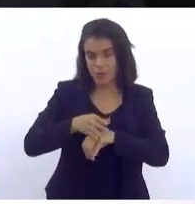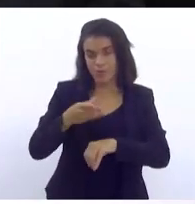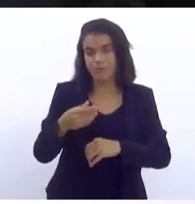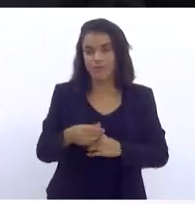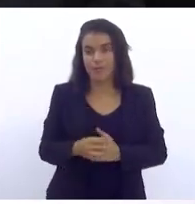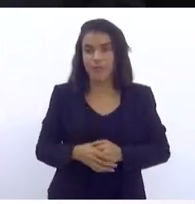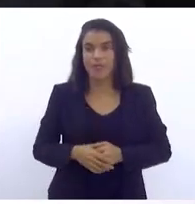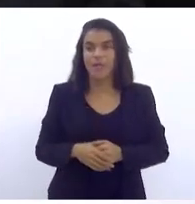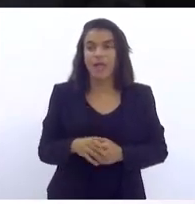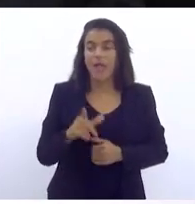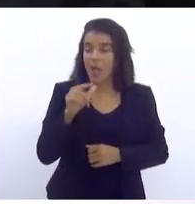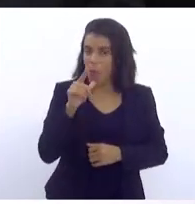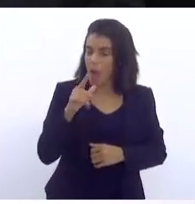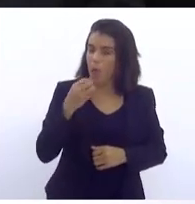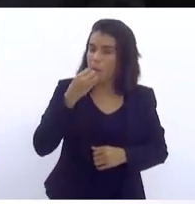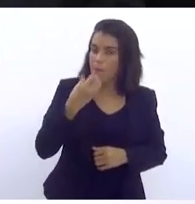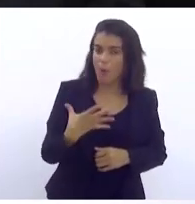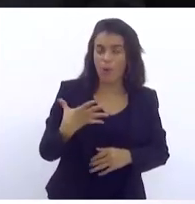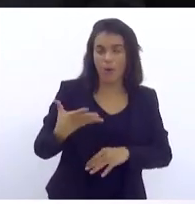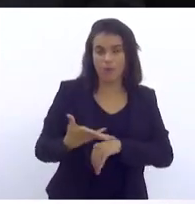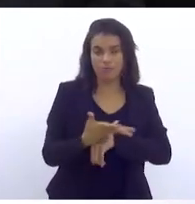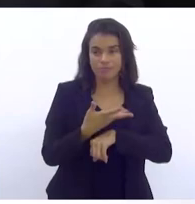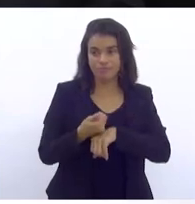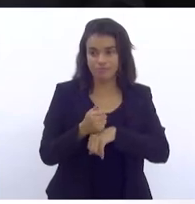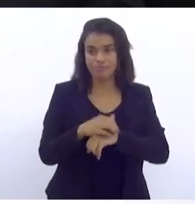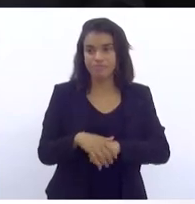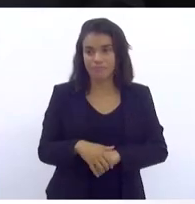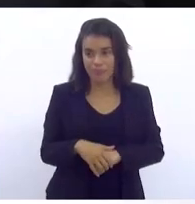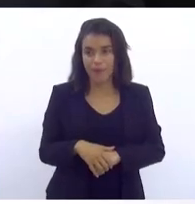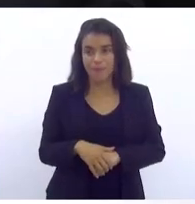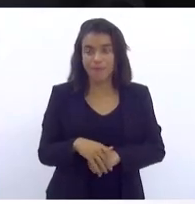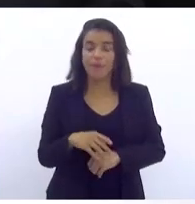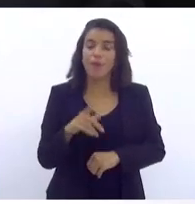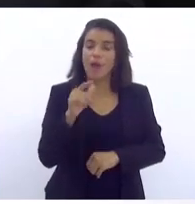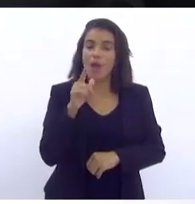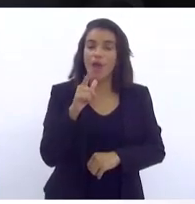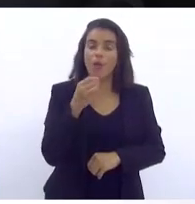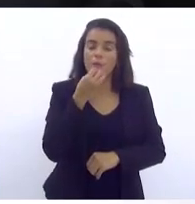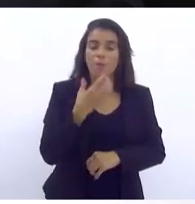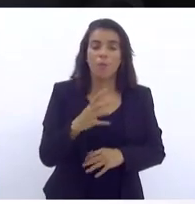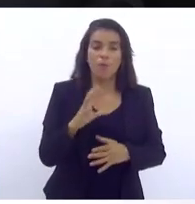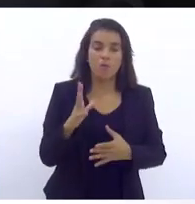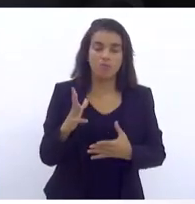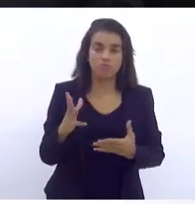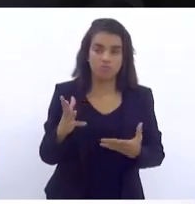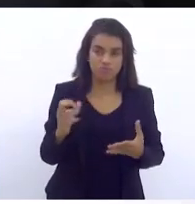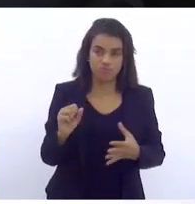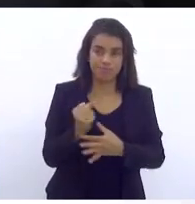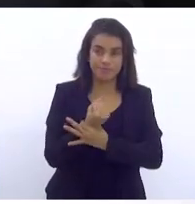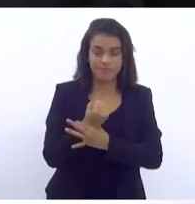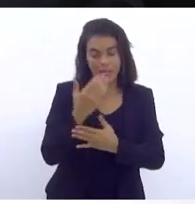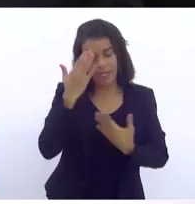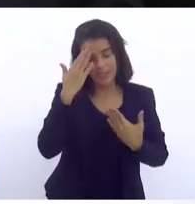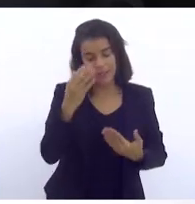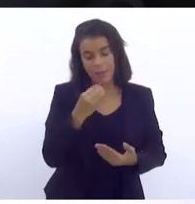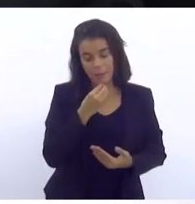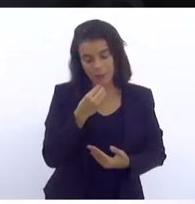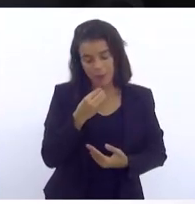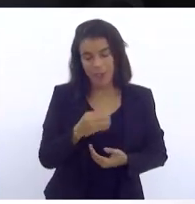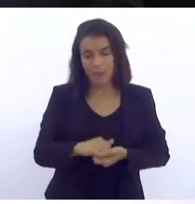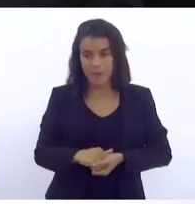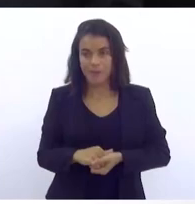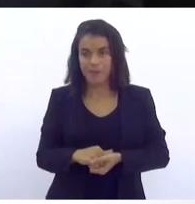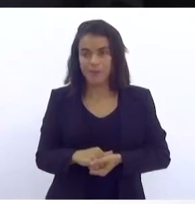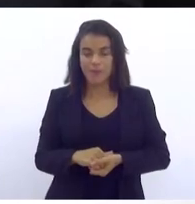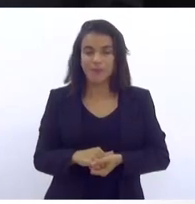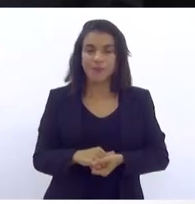população é uma água de boa qualidade é uma água com garantia e e queria agradecer a oportunidade de estar transmitindo isso